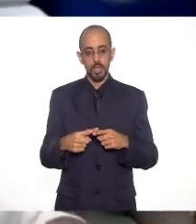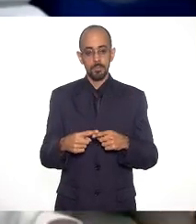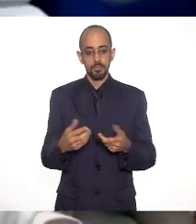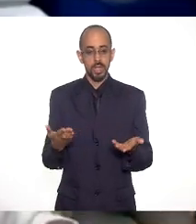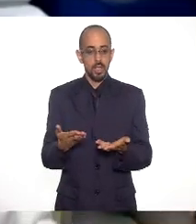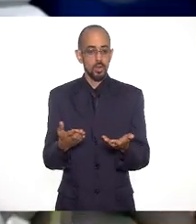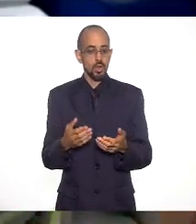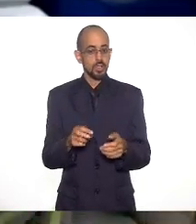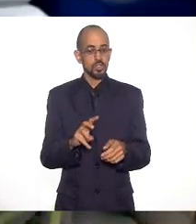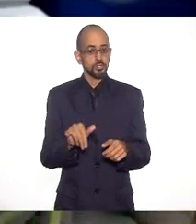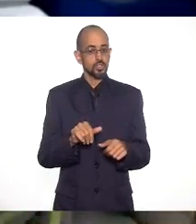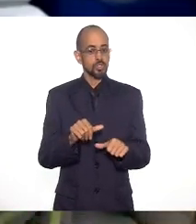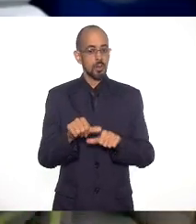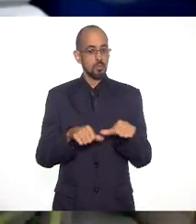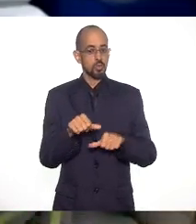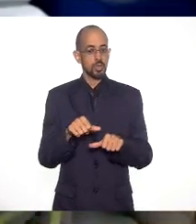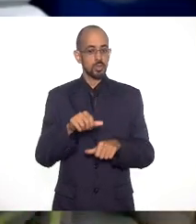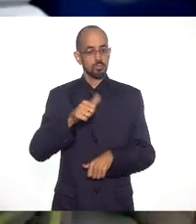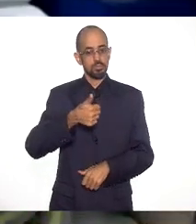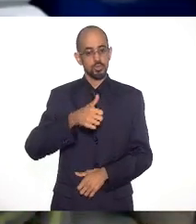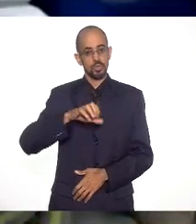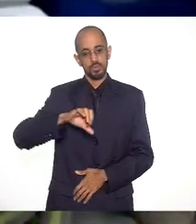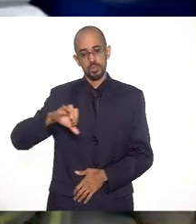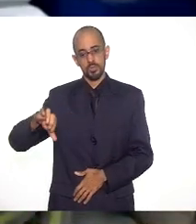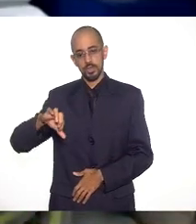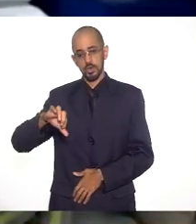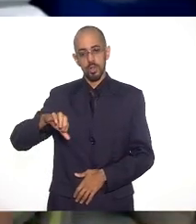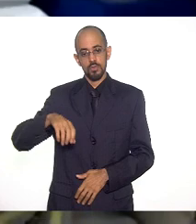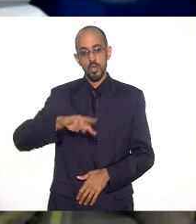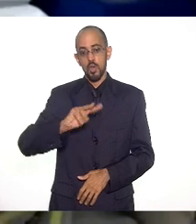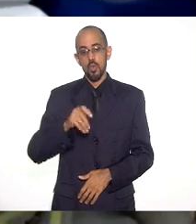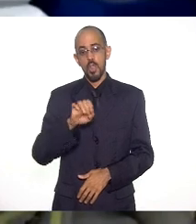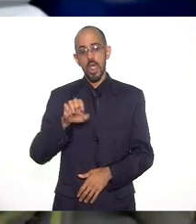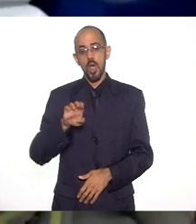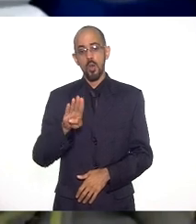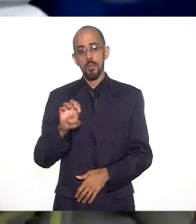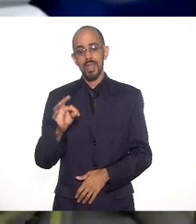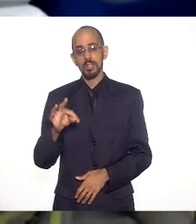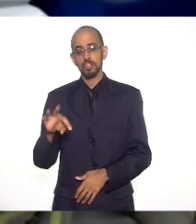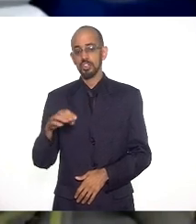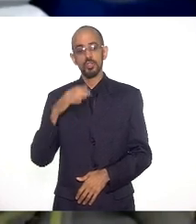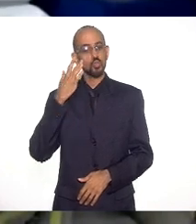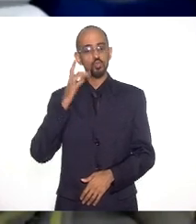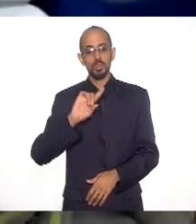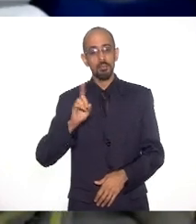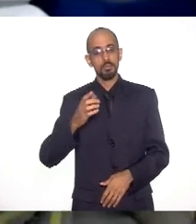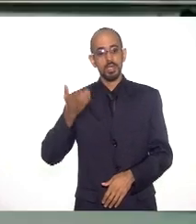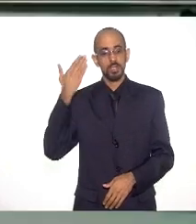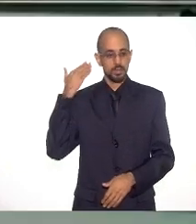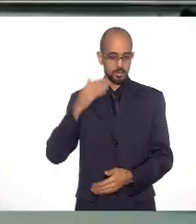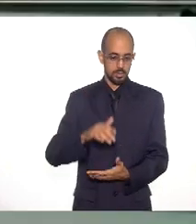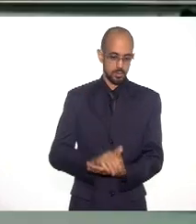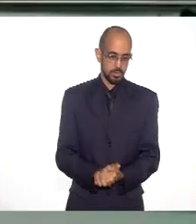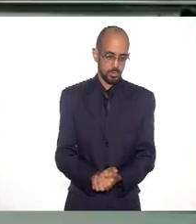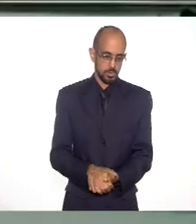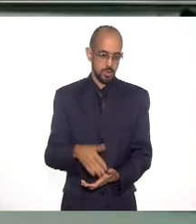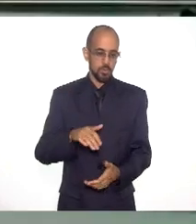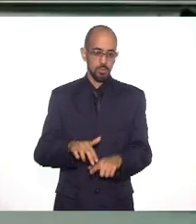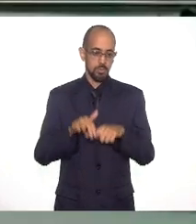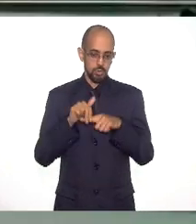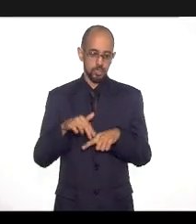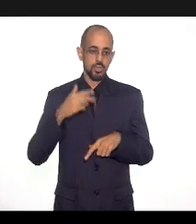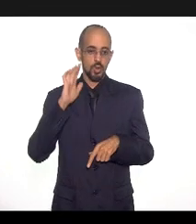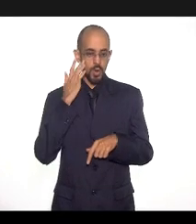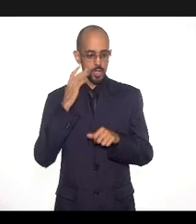revogar de 99. Mas agora ele não podia imaginar. Ele não podia imaginar isso. Não dá para atropelar o que já aconteceu. Então, eu acho que a gente deve votar um